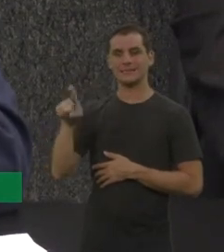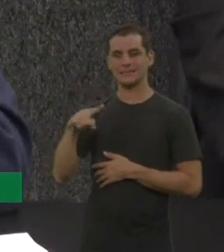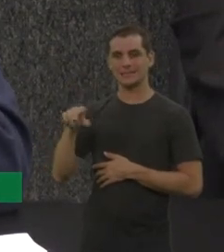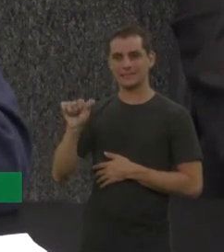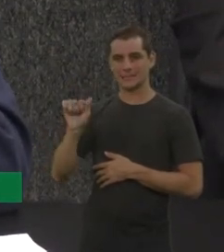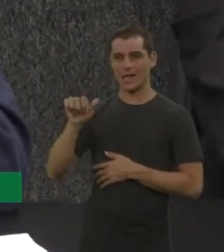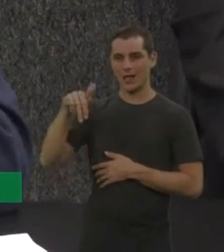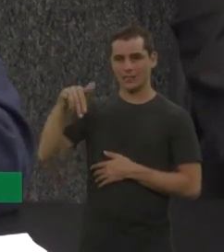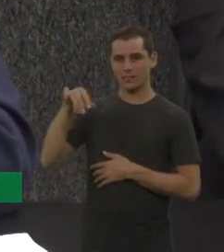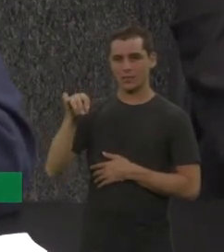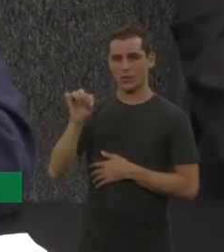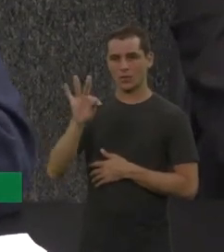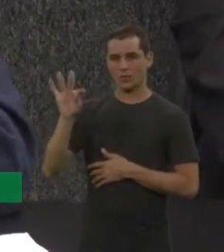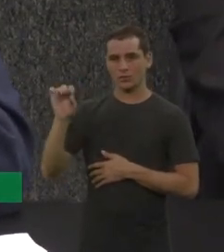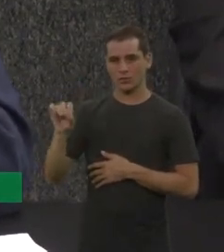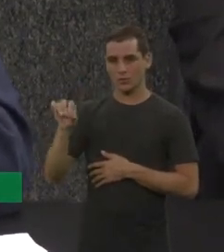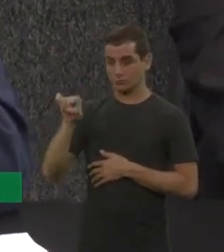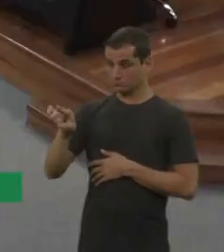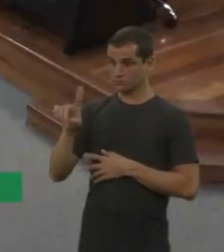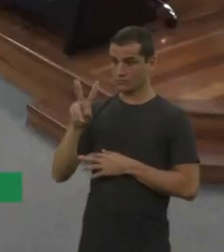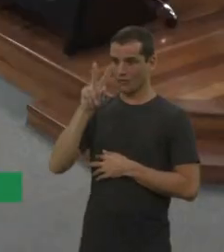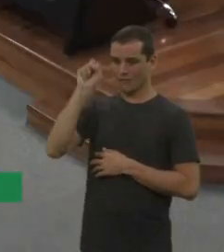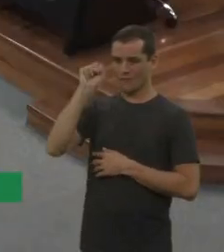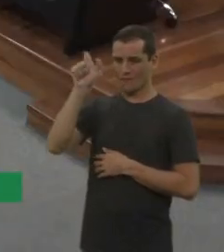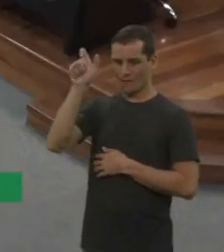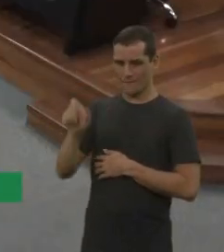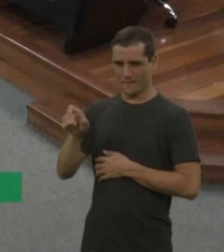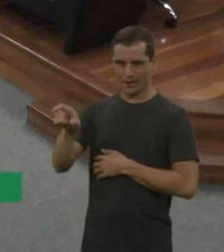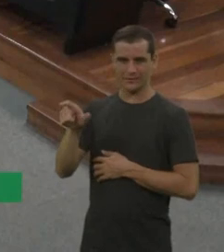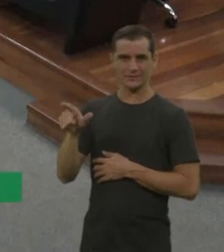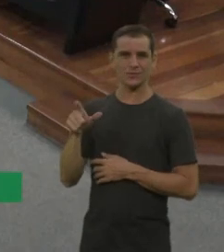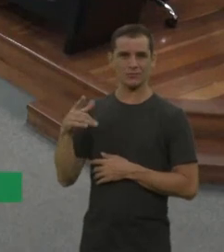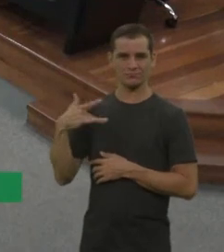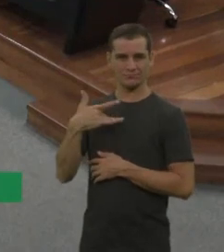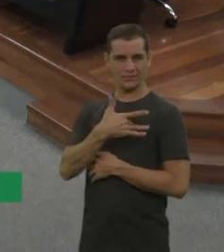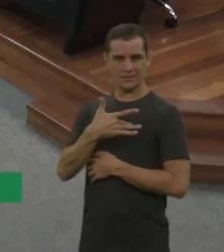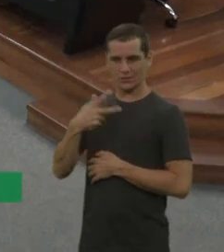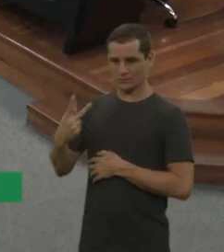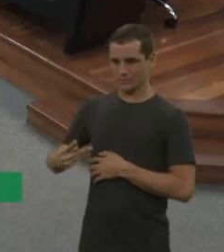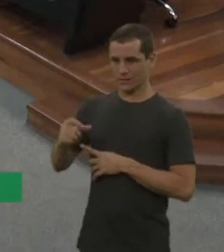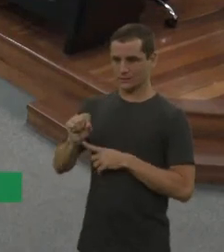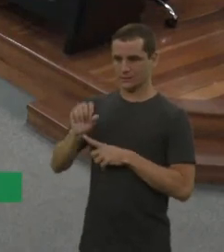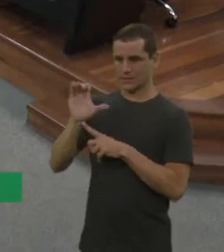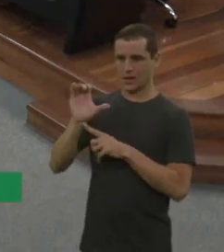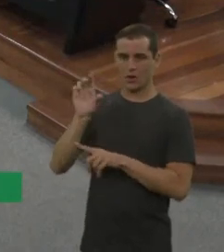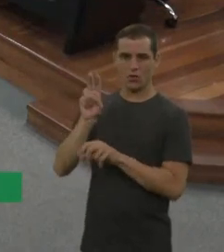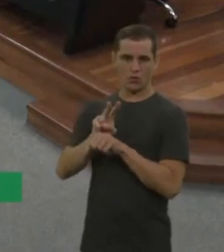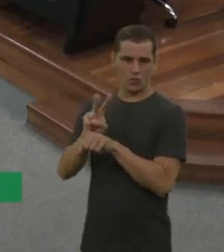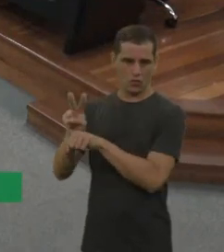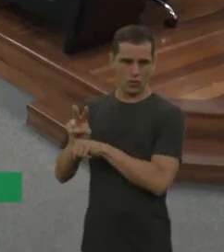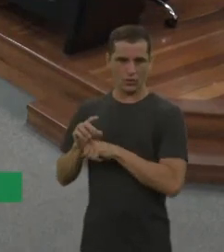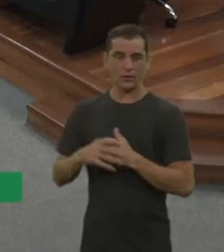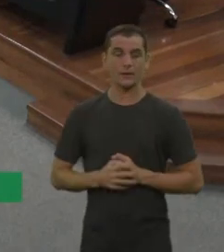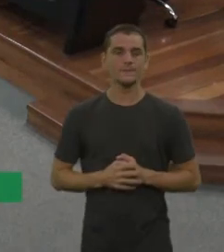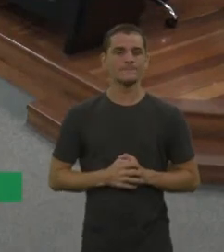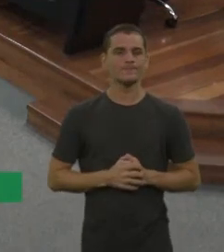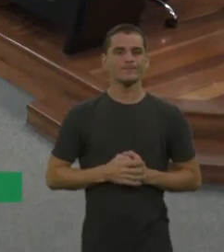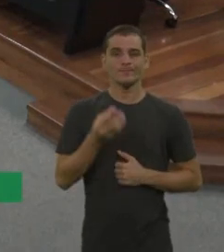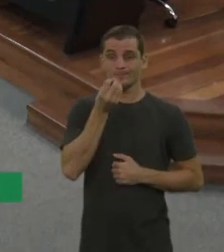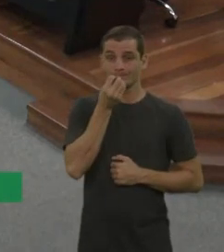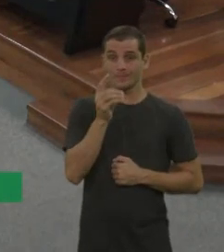Santa Catarina nas mãos. Muito bom dia, Carmen. Obrigada, bom dia. A partir das falas da mesa, eu vou me